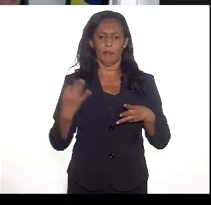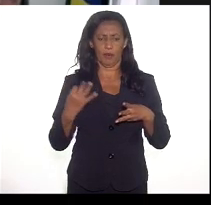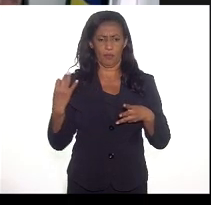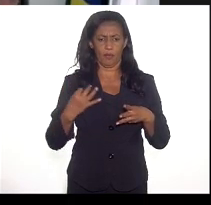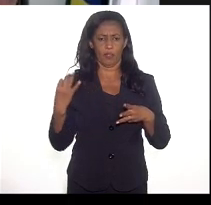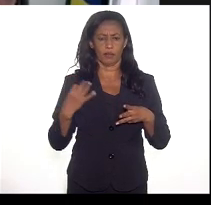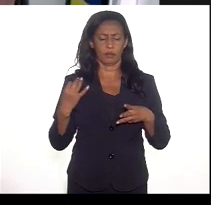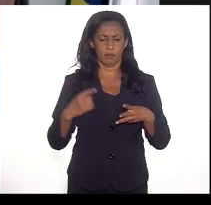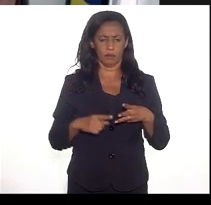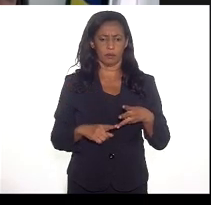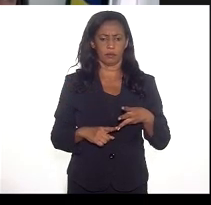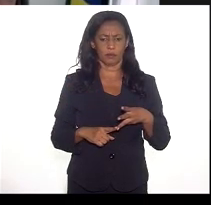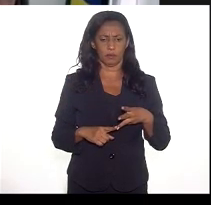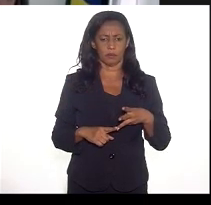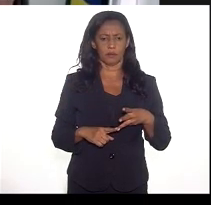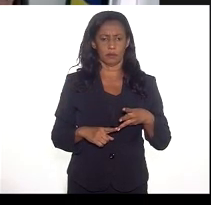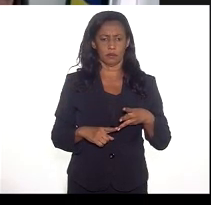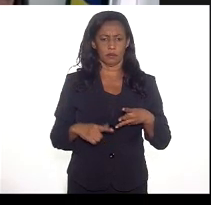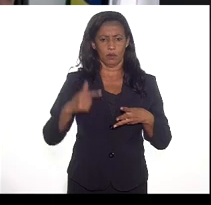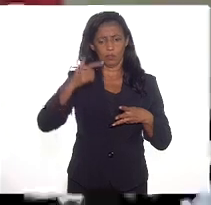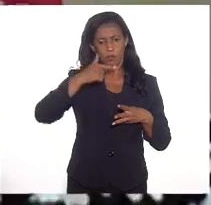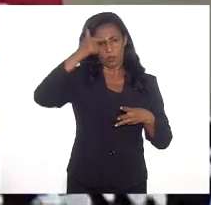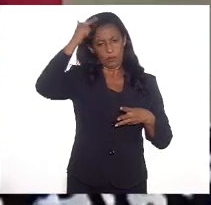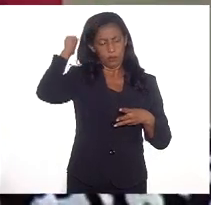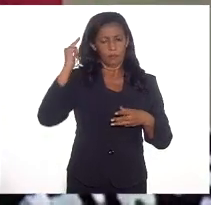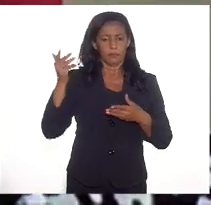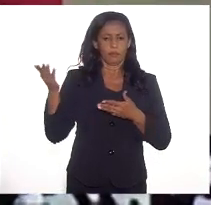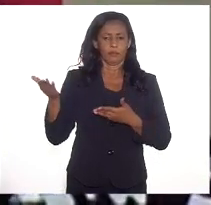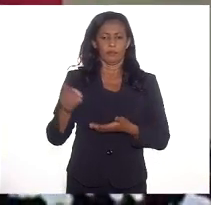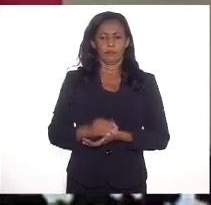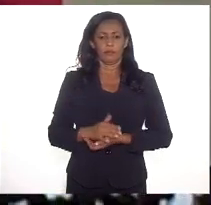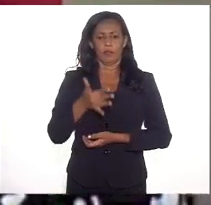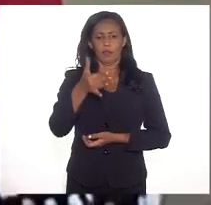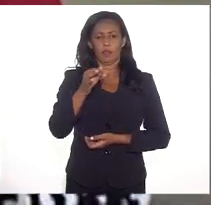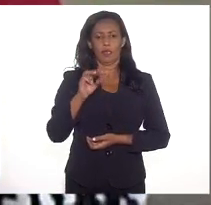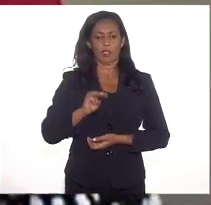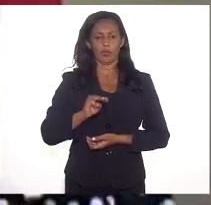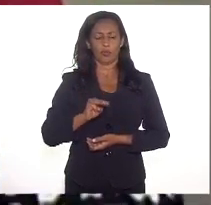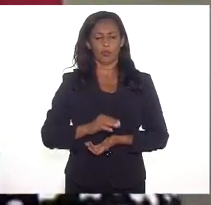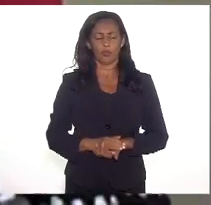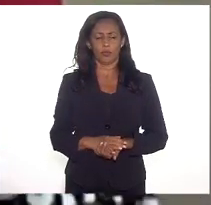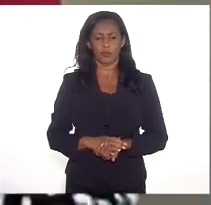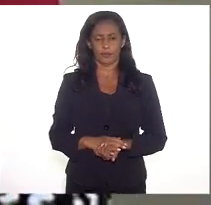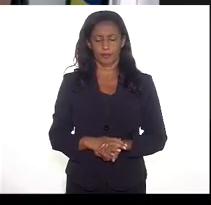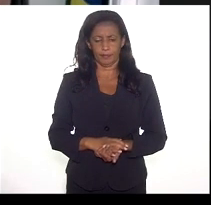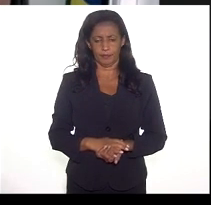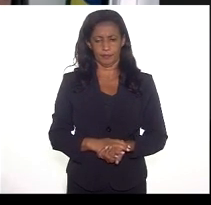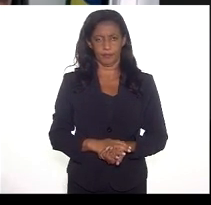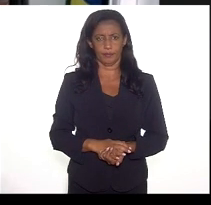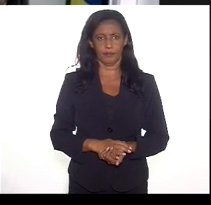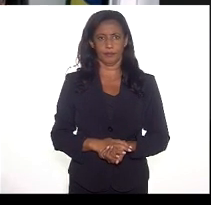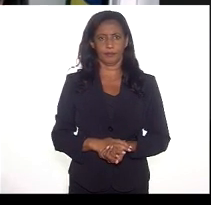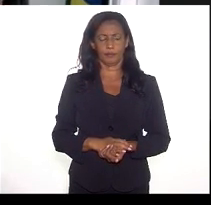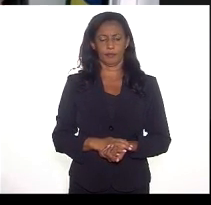perfeito. Obrigada. Então, deputado Gus Paulo, Vossa Excelência tem 10 minutos para a sua manifestação.